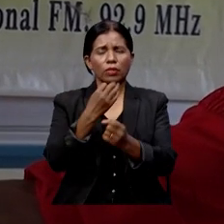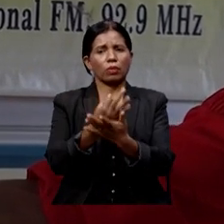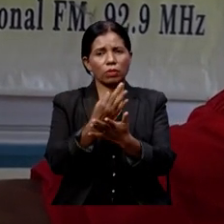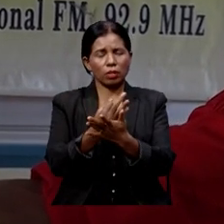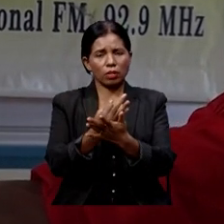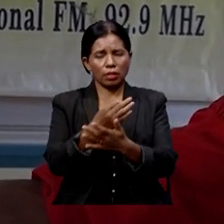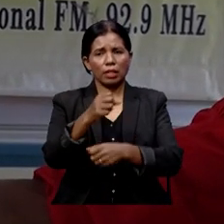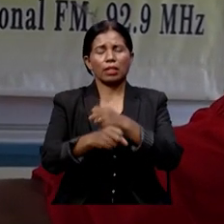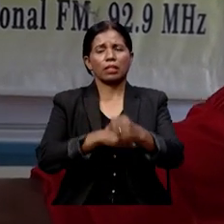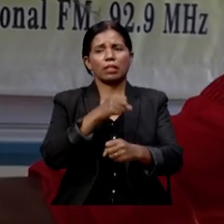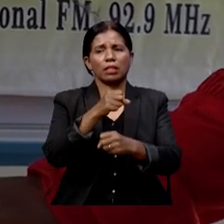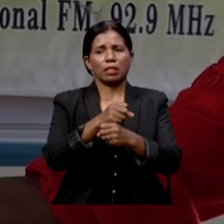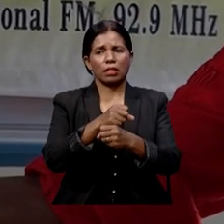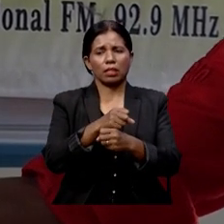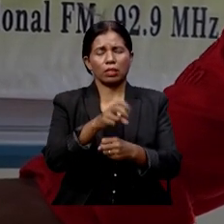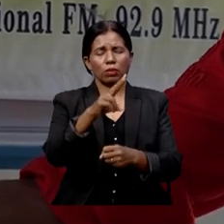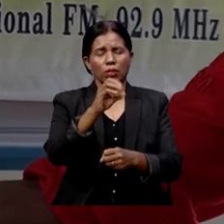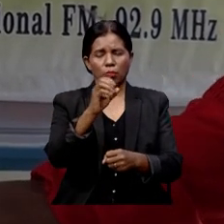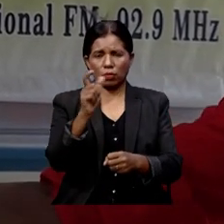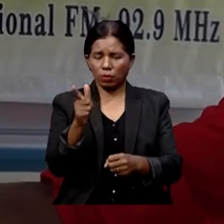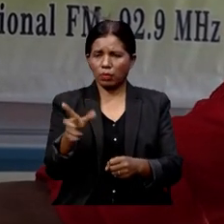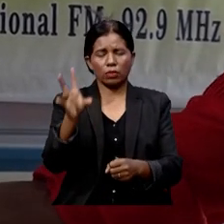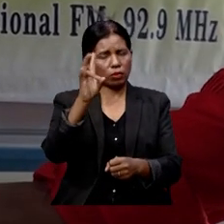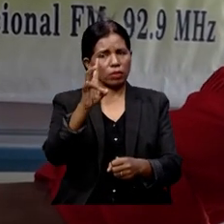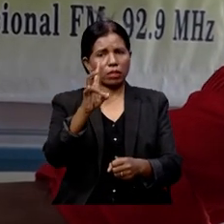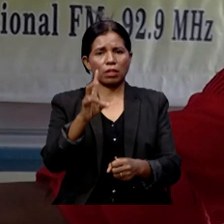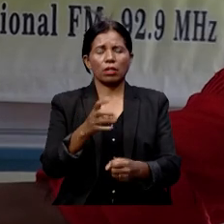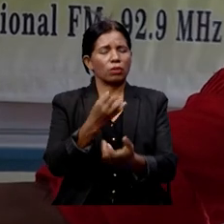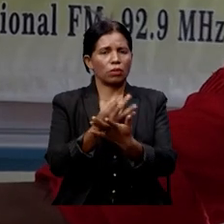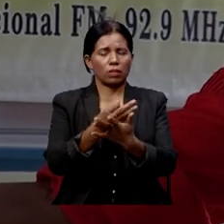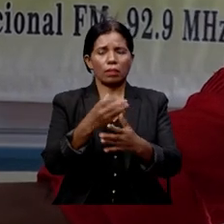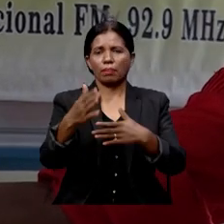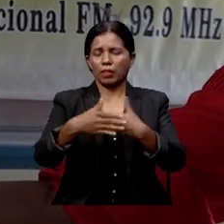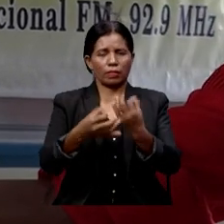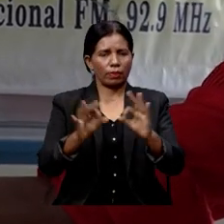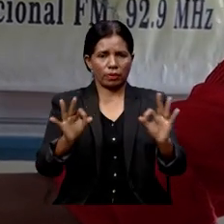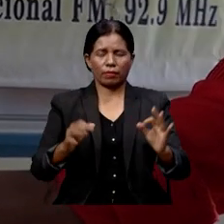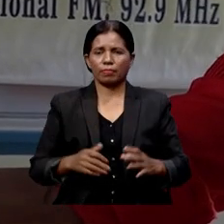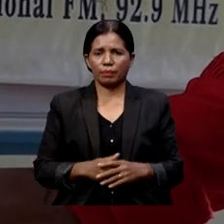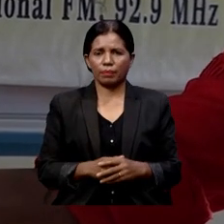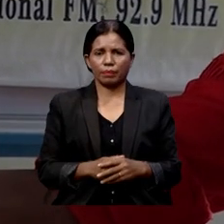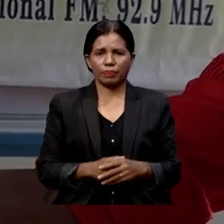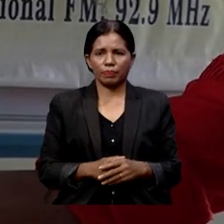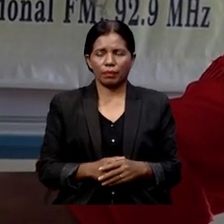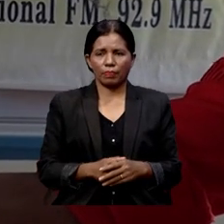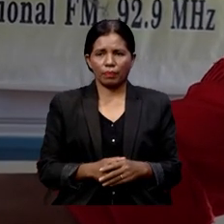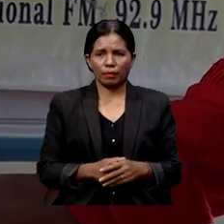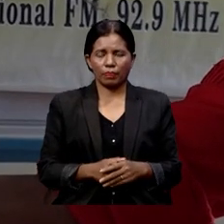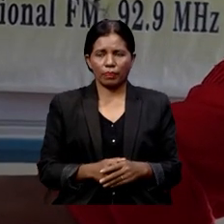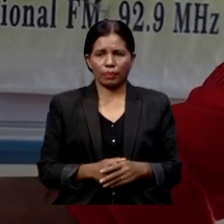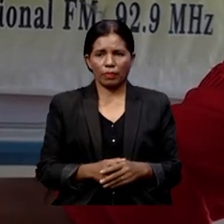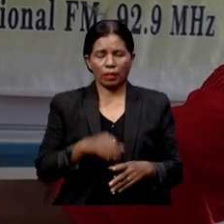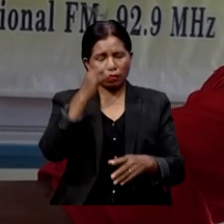foto 2027 ni ta mag petróleo lahat tamo osan ito yung 2027